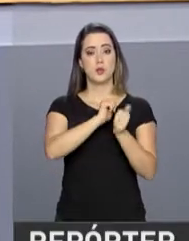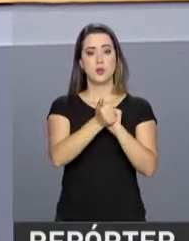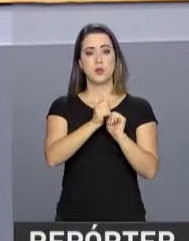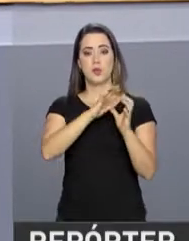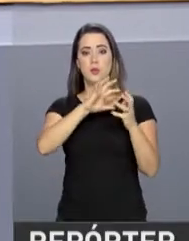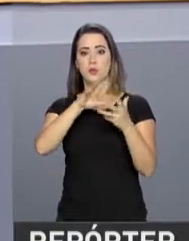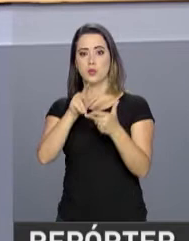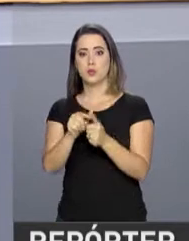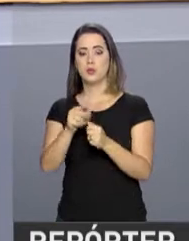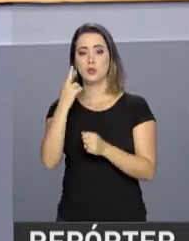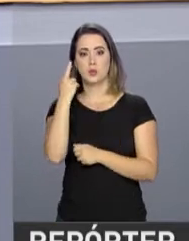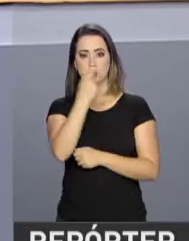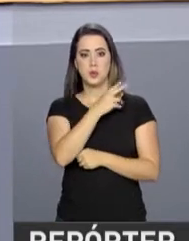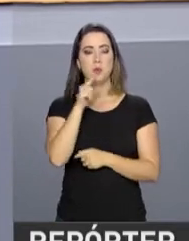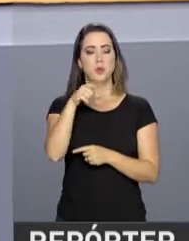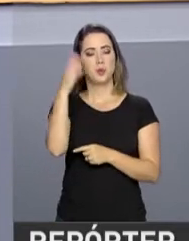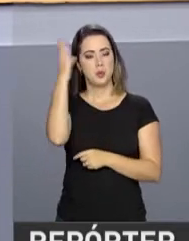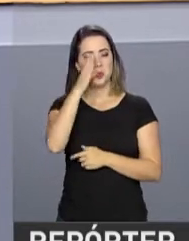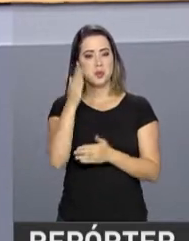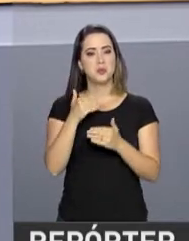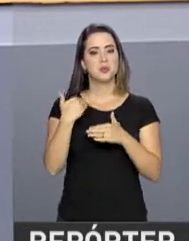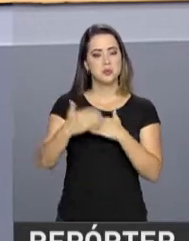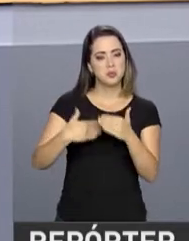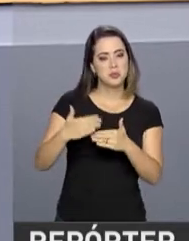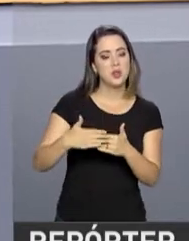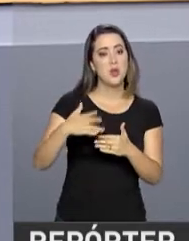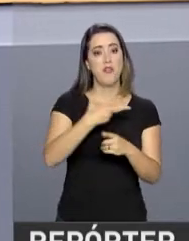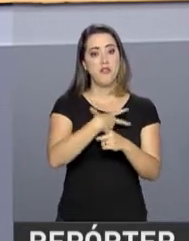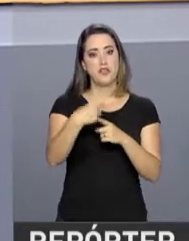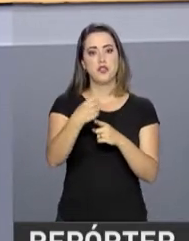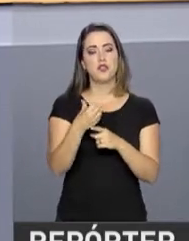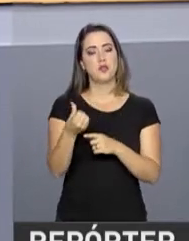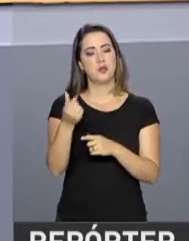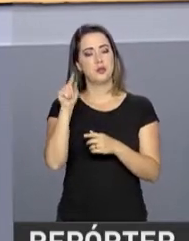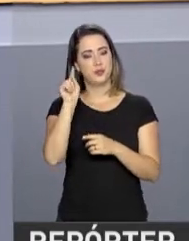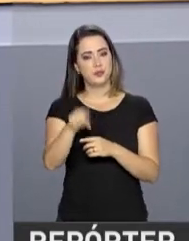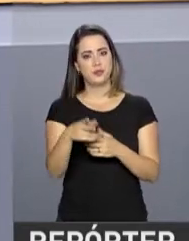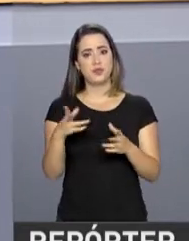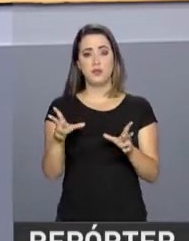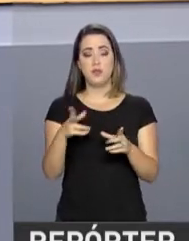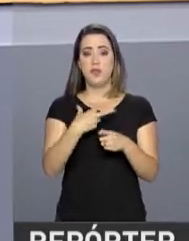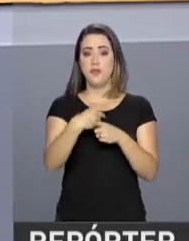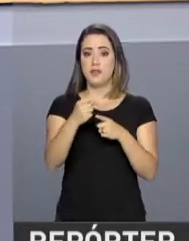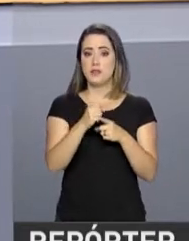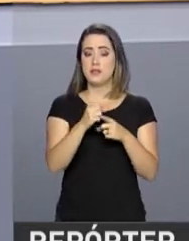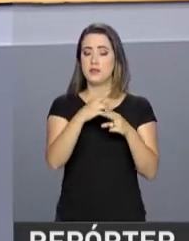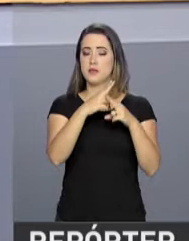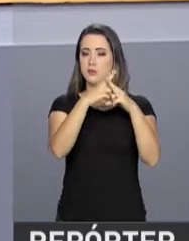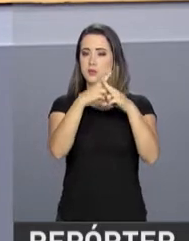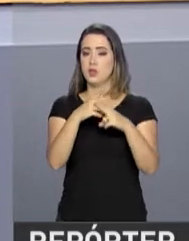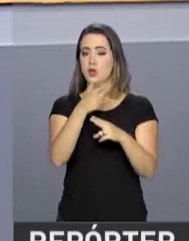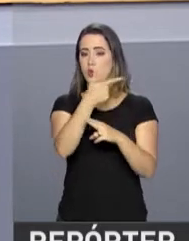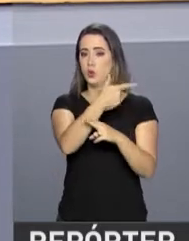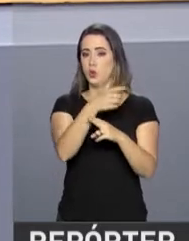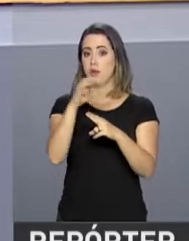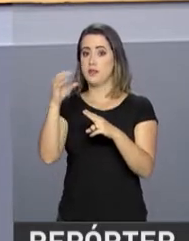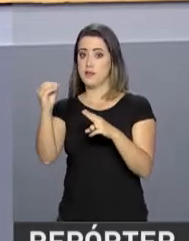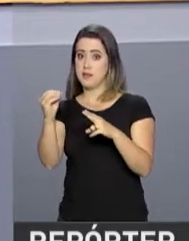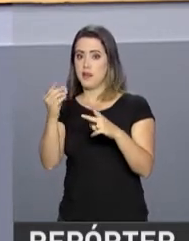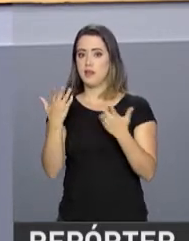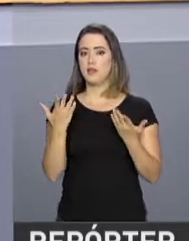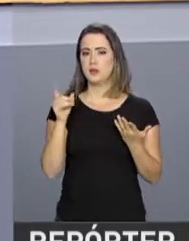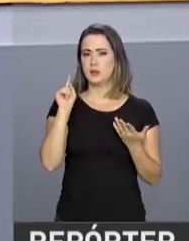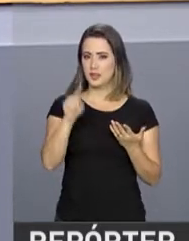mundo na rússia porque o brasil deu mais um passo rumo ao hexa na tarde de hoje vencendo o time da sérvia por 2 a 0 a torcida